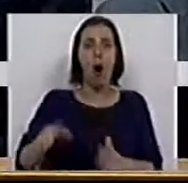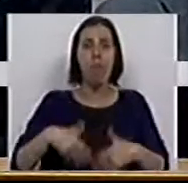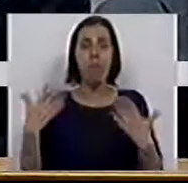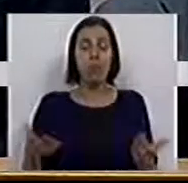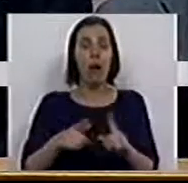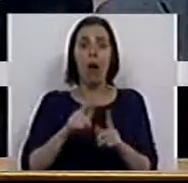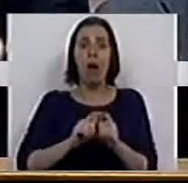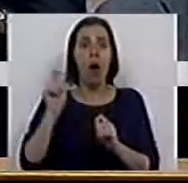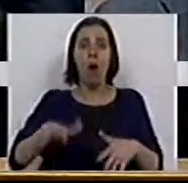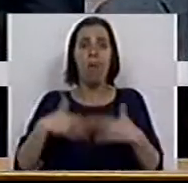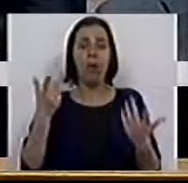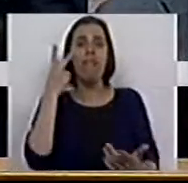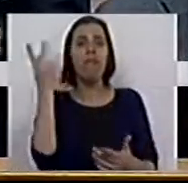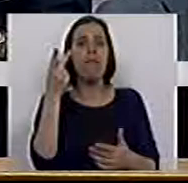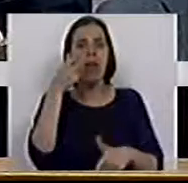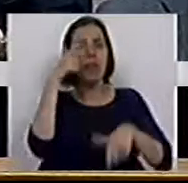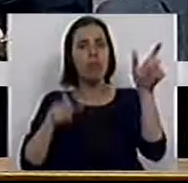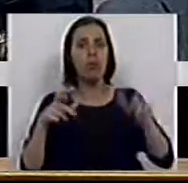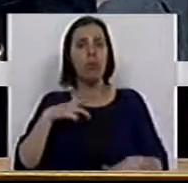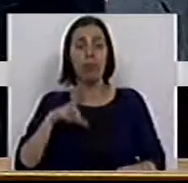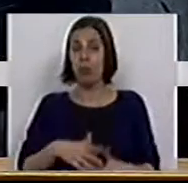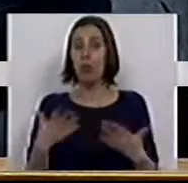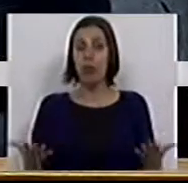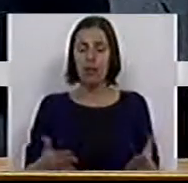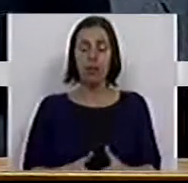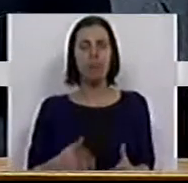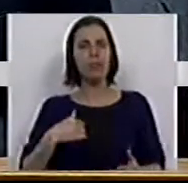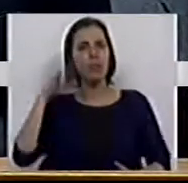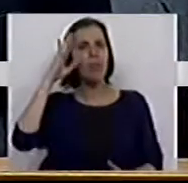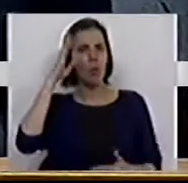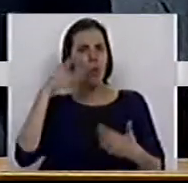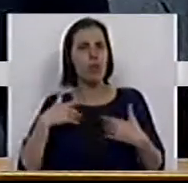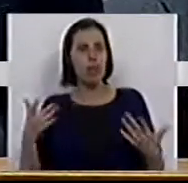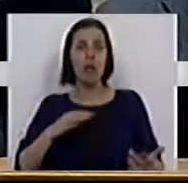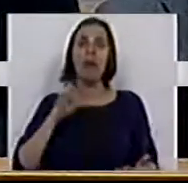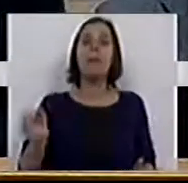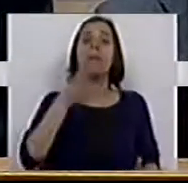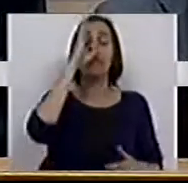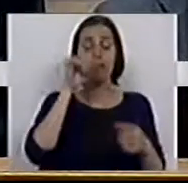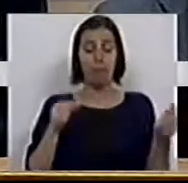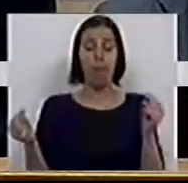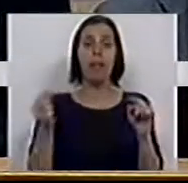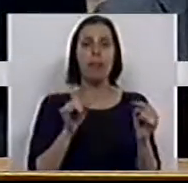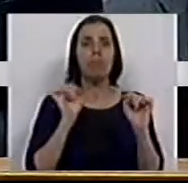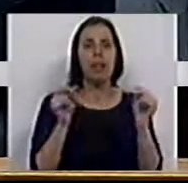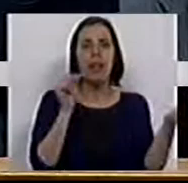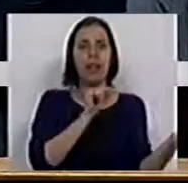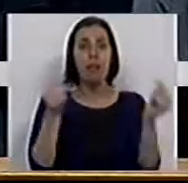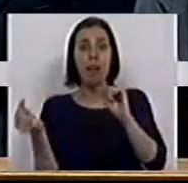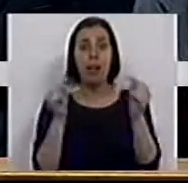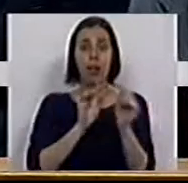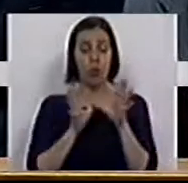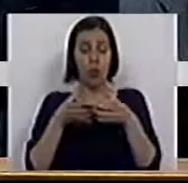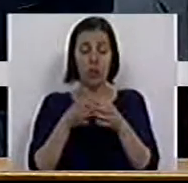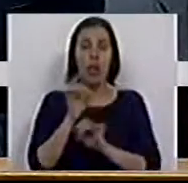a insustentabilidade da vida dos portugueses. Eu bem sei, Sr. Primeiro-Ministro, que estes debates são para debater o